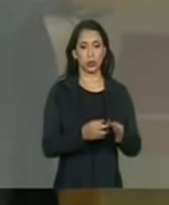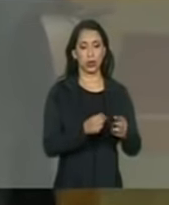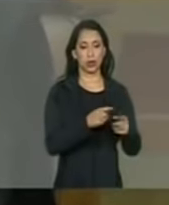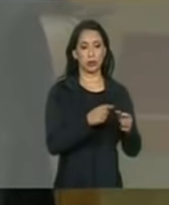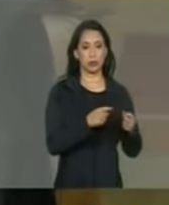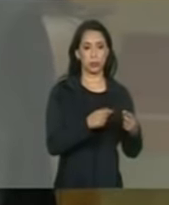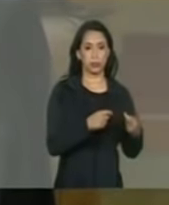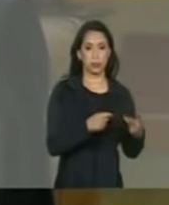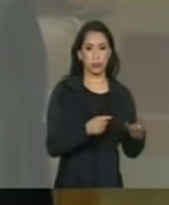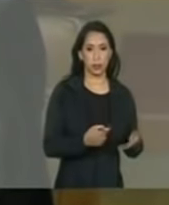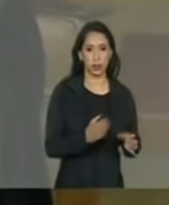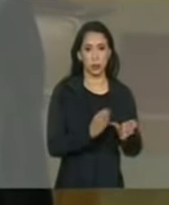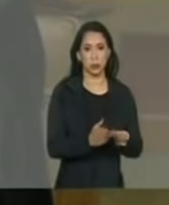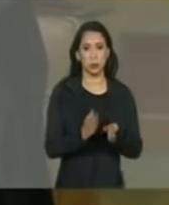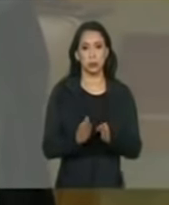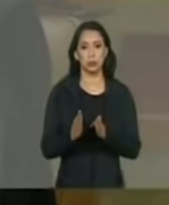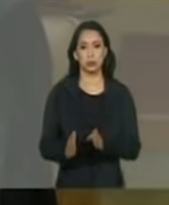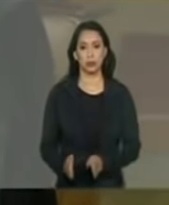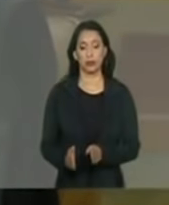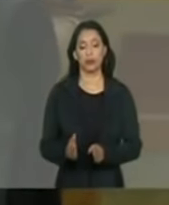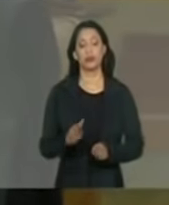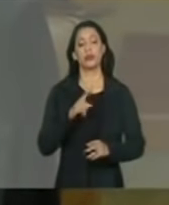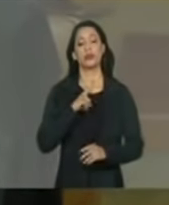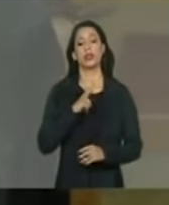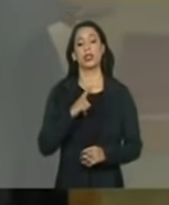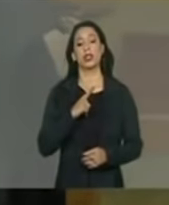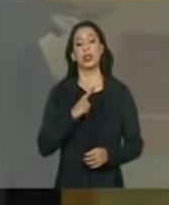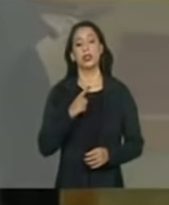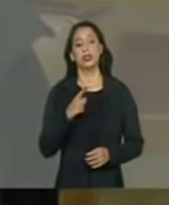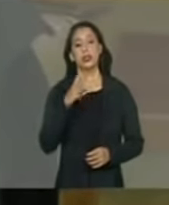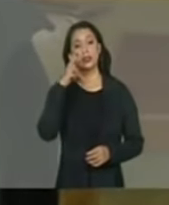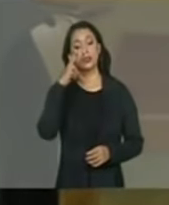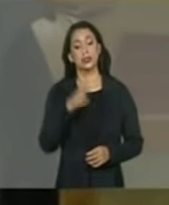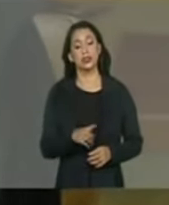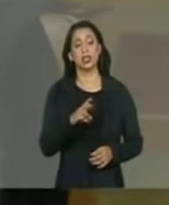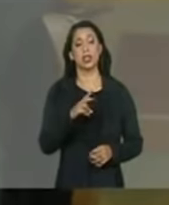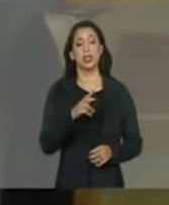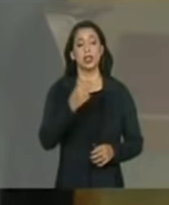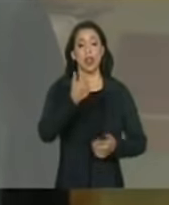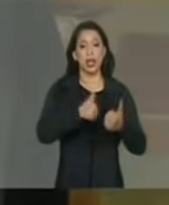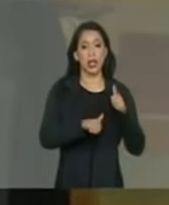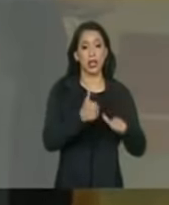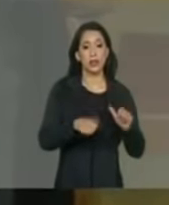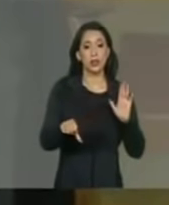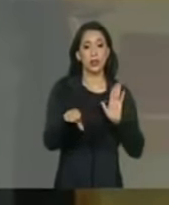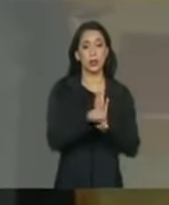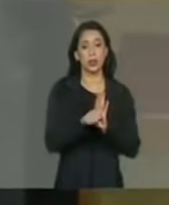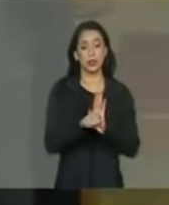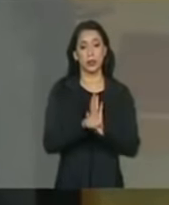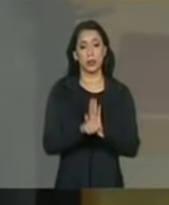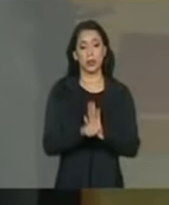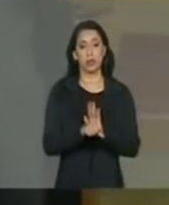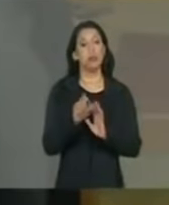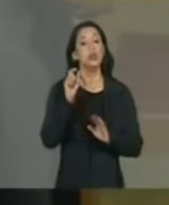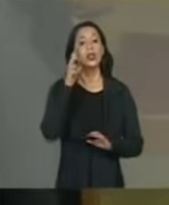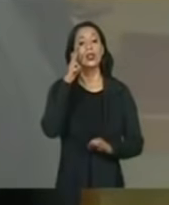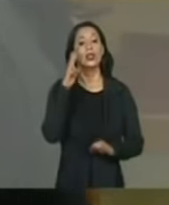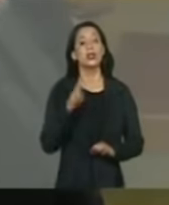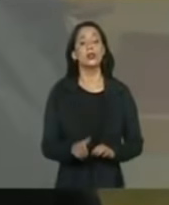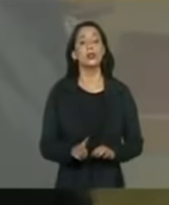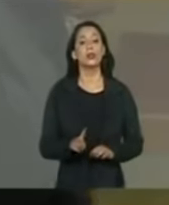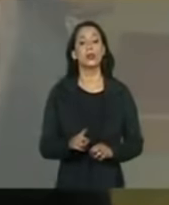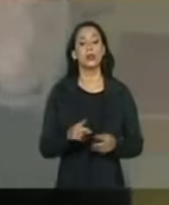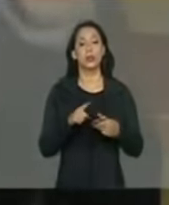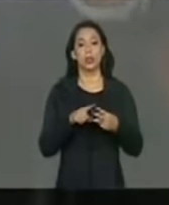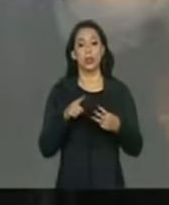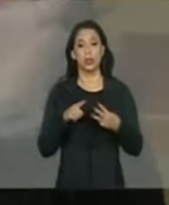uma ação autônoma de impugnação que é ação de revisão criminal ea esse respeito surgiram delinearam se três